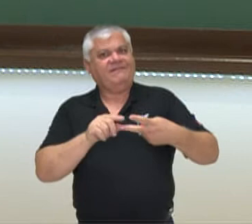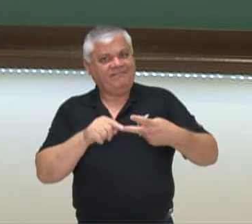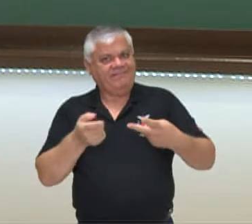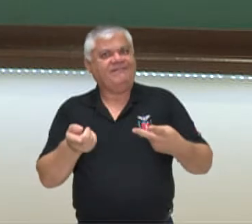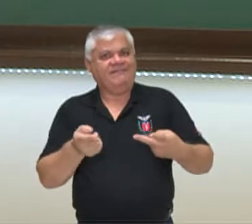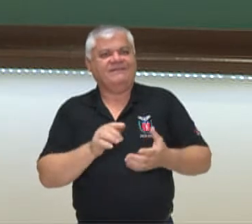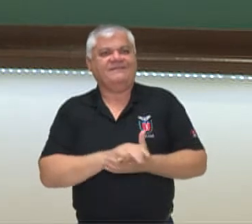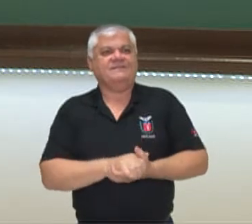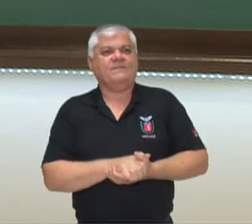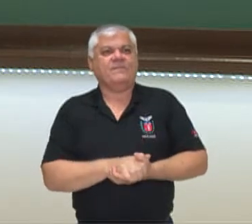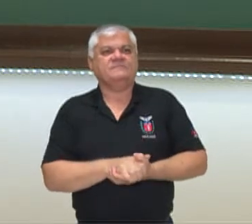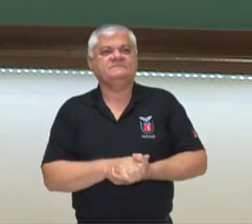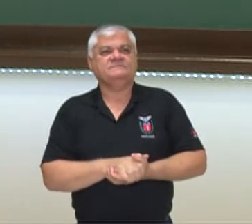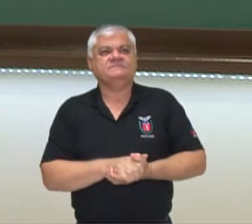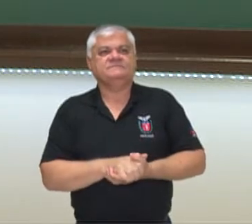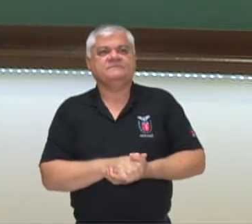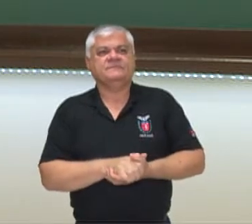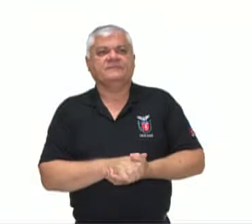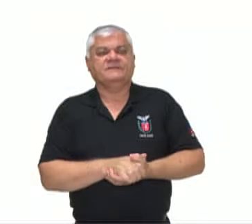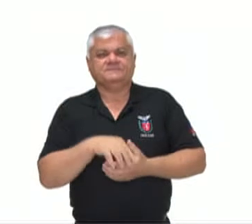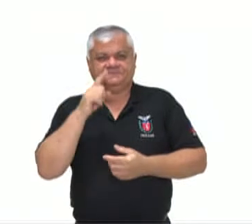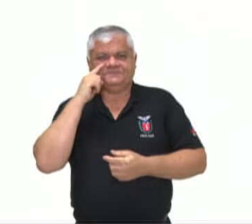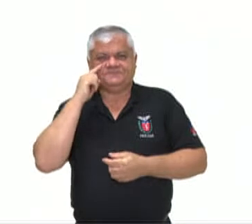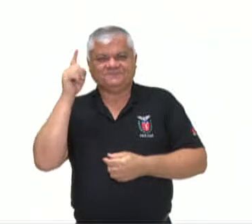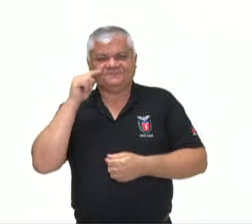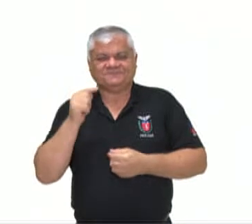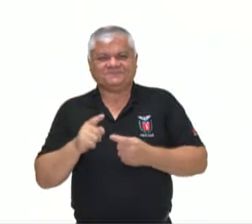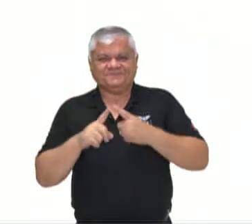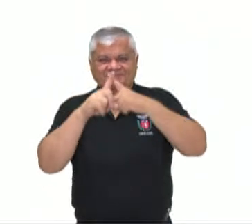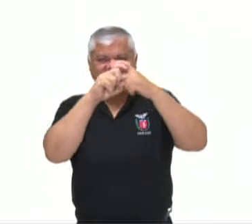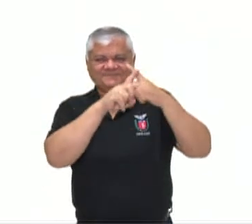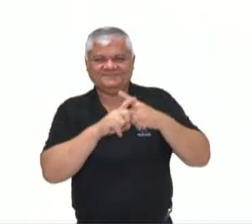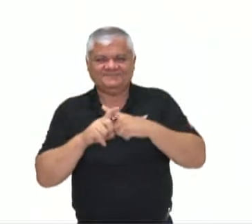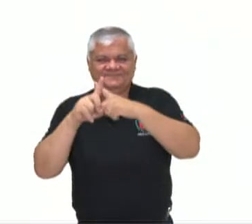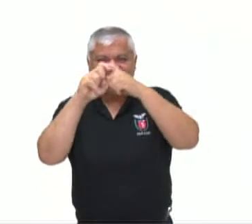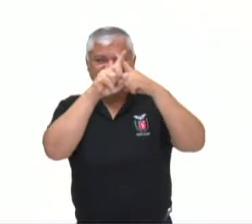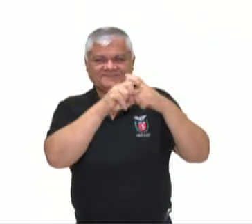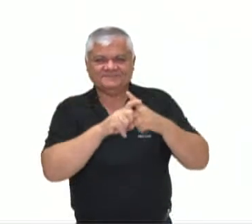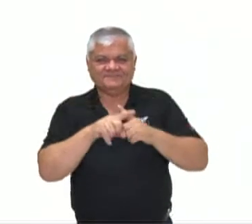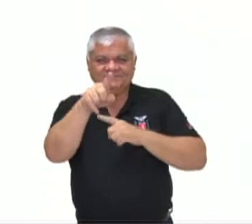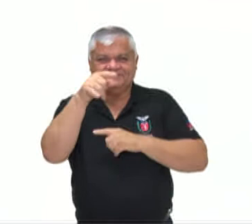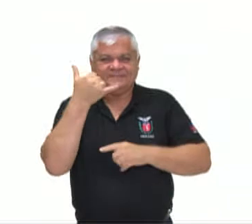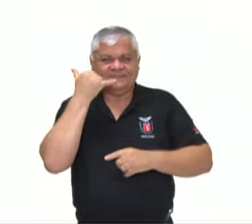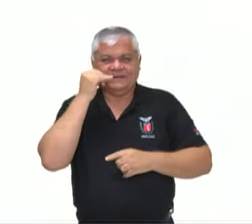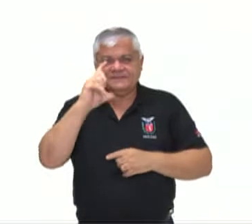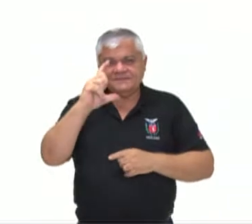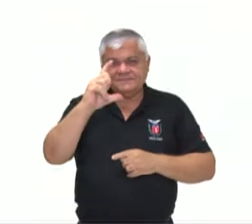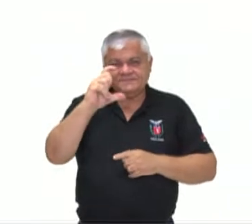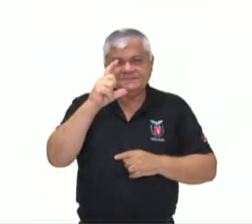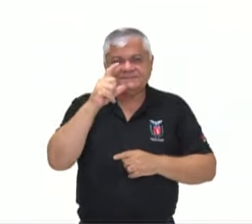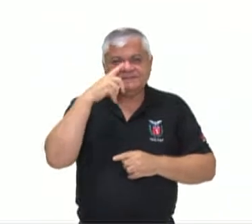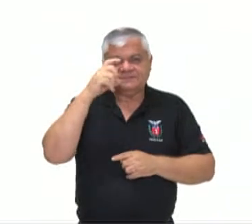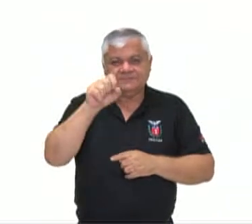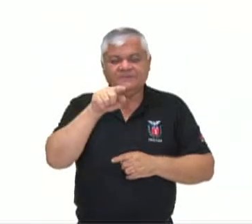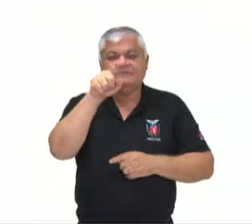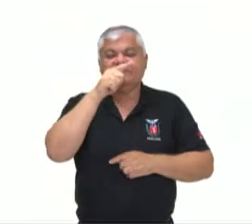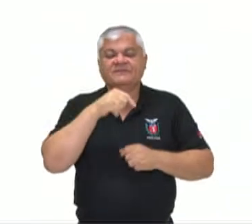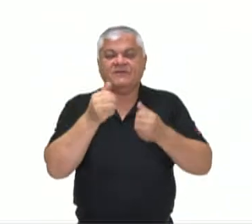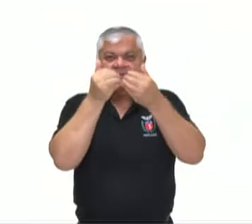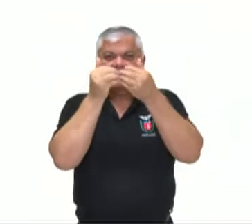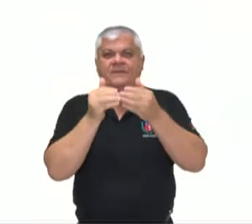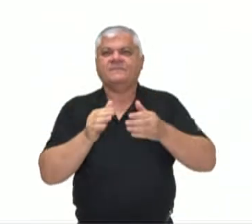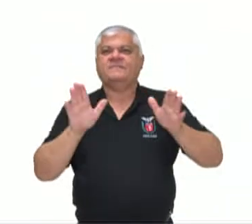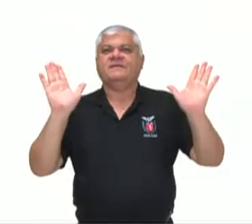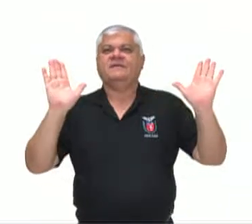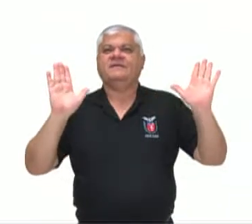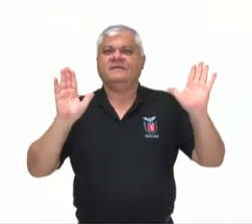sua escola. Deixa aqui esse QR Code, pessoal? Aponte a câmera do seu celular para o QR Code e você vai ser direcionado